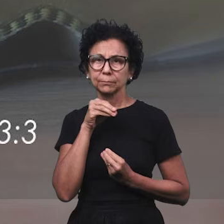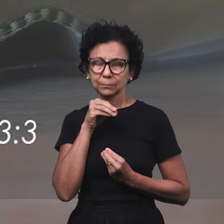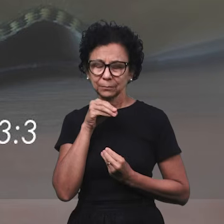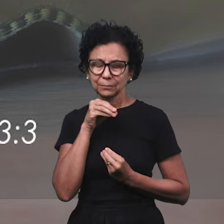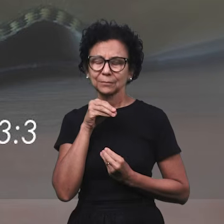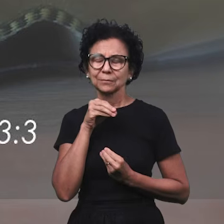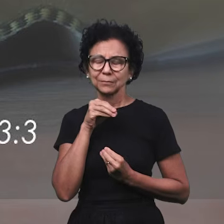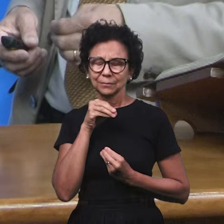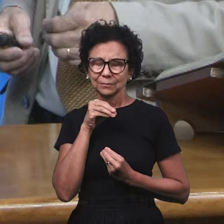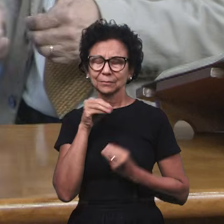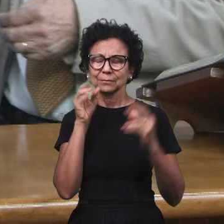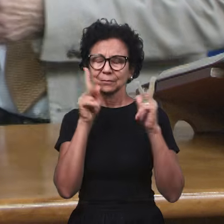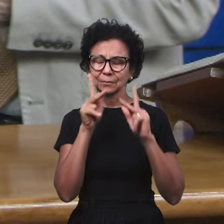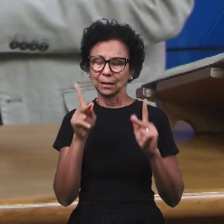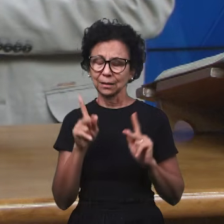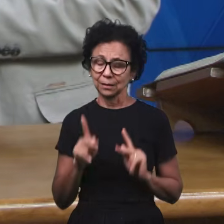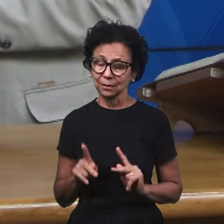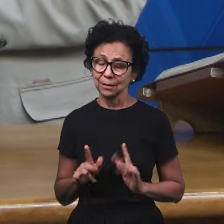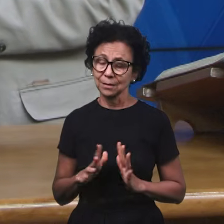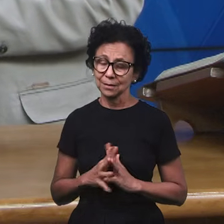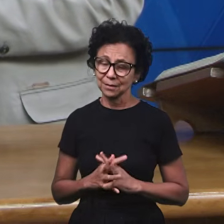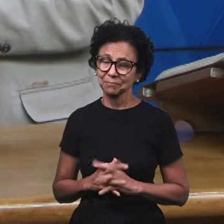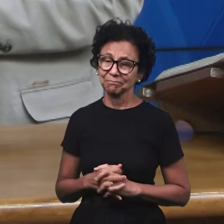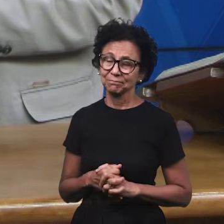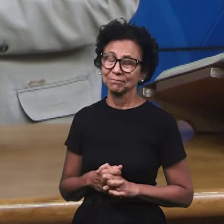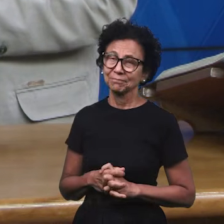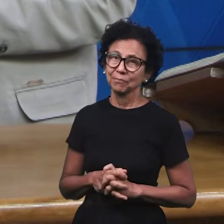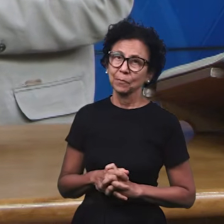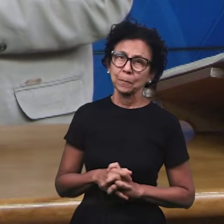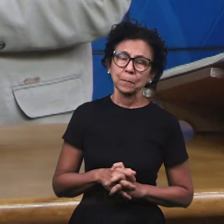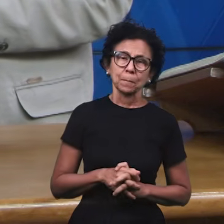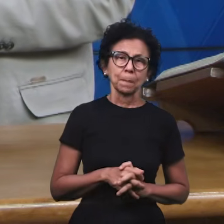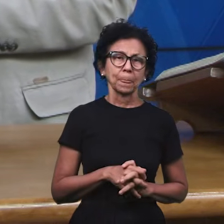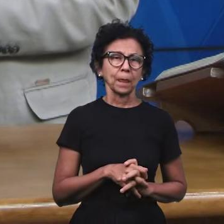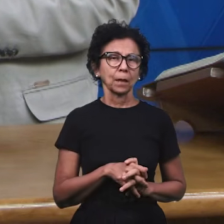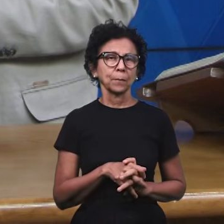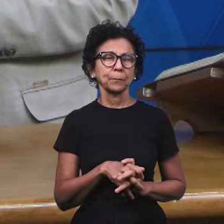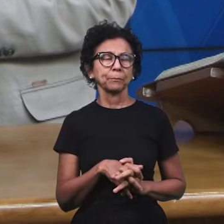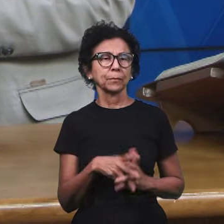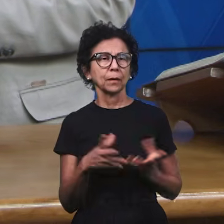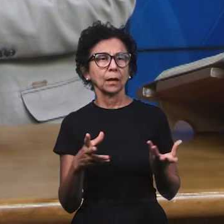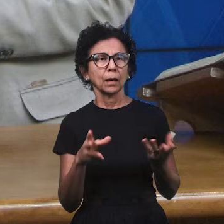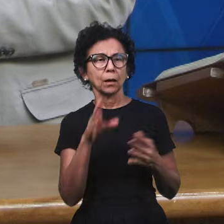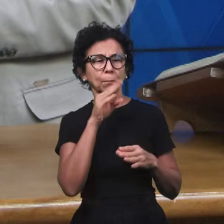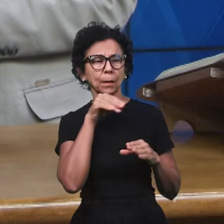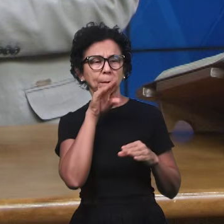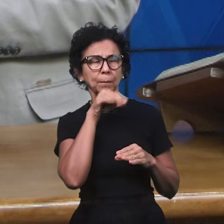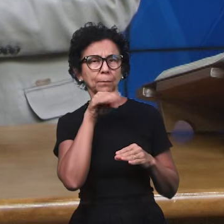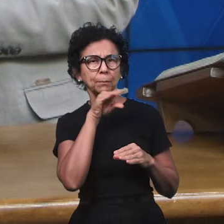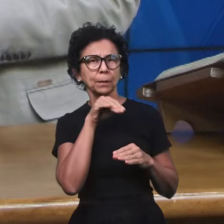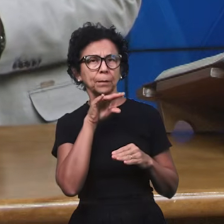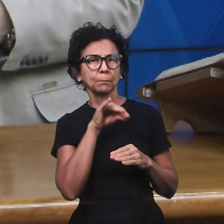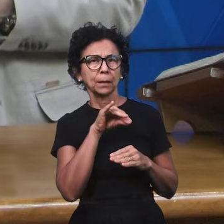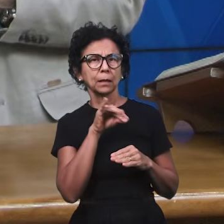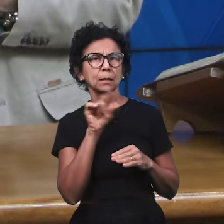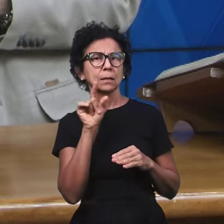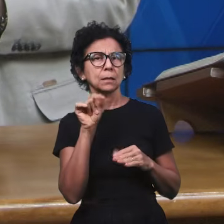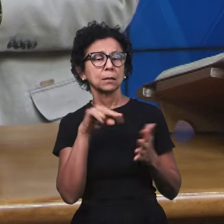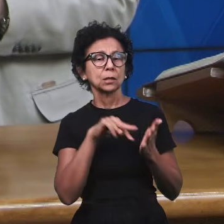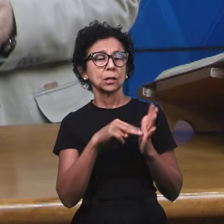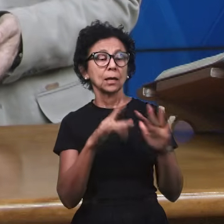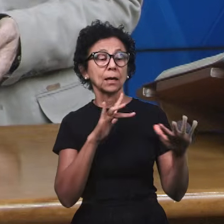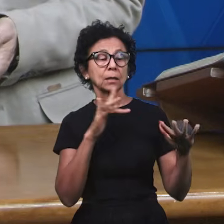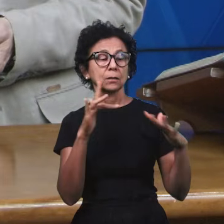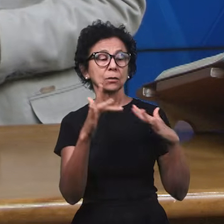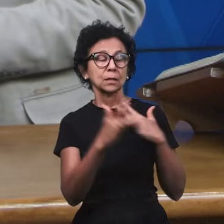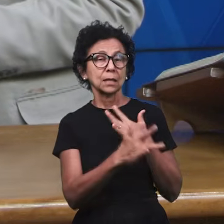tem perturbação. Isso aqui hoje, o abrir a boca está ligado até às redes sociais, né? É onde as pessoas falam, onde